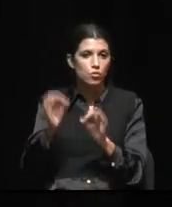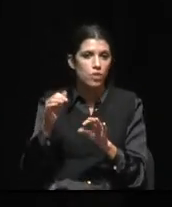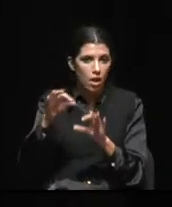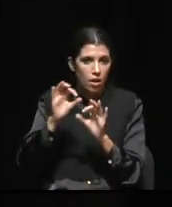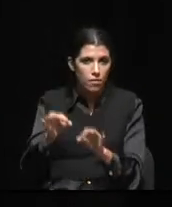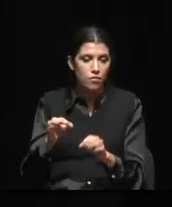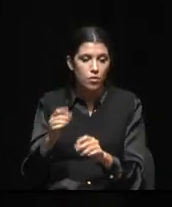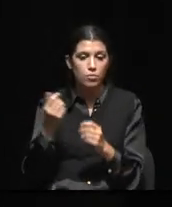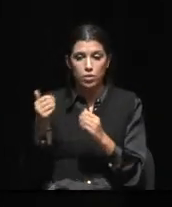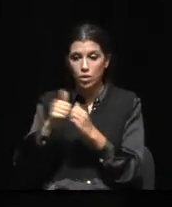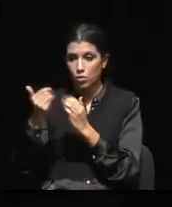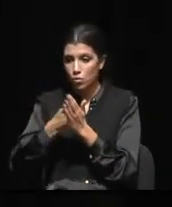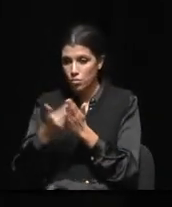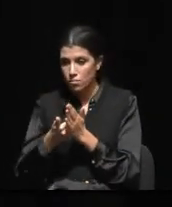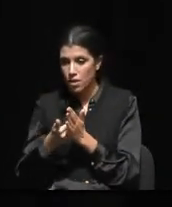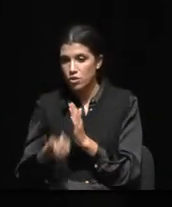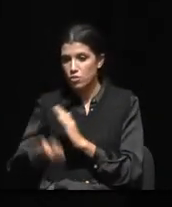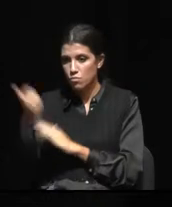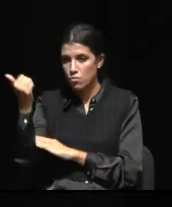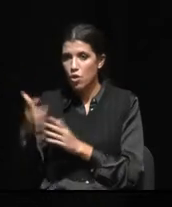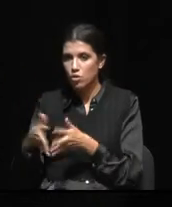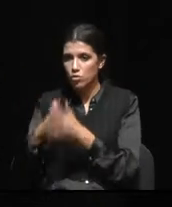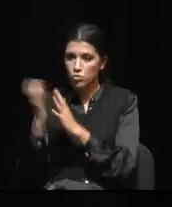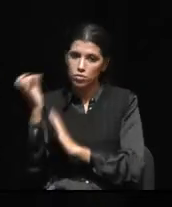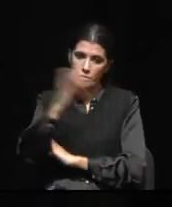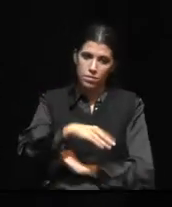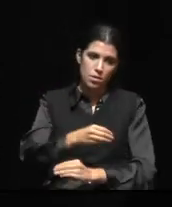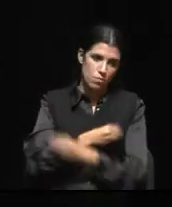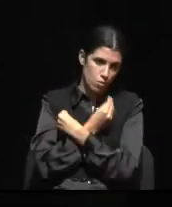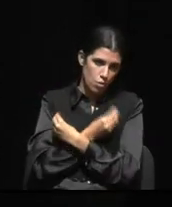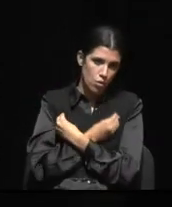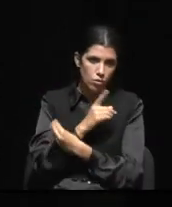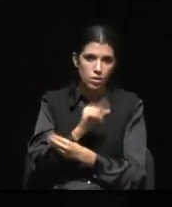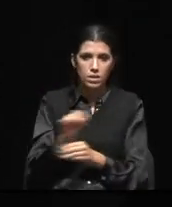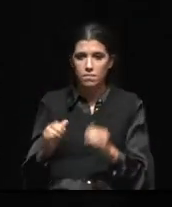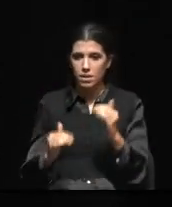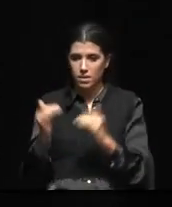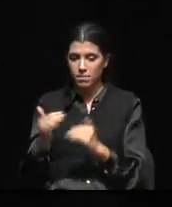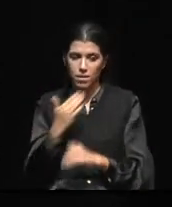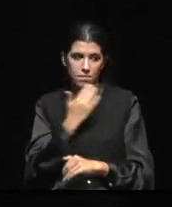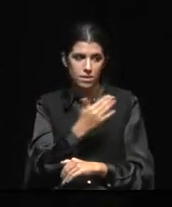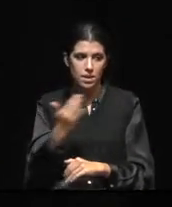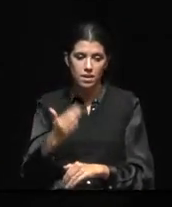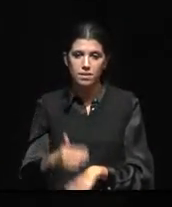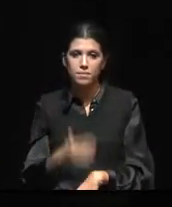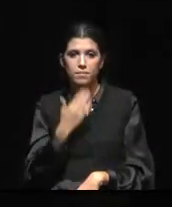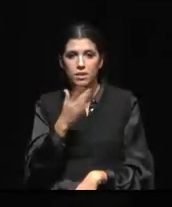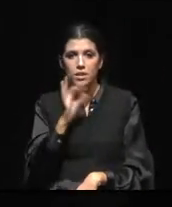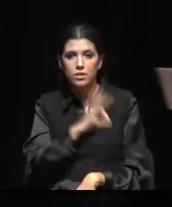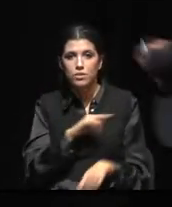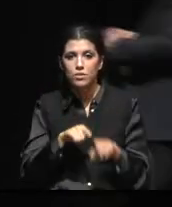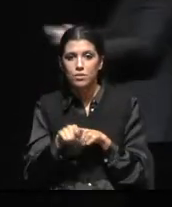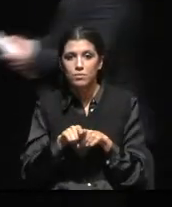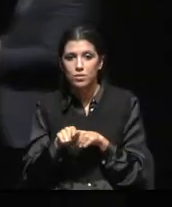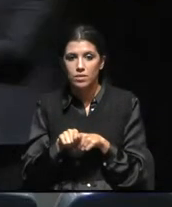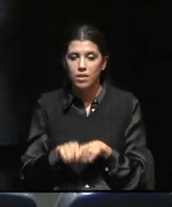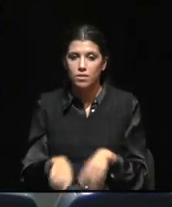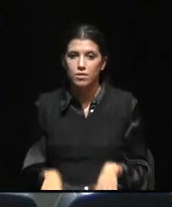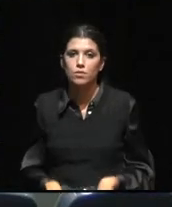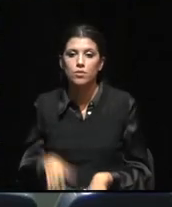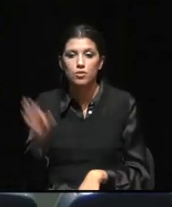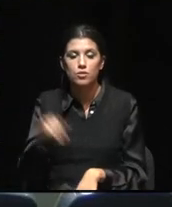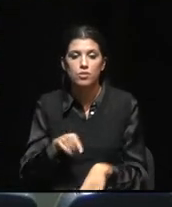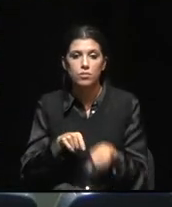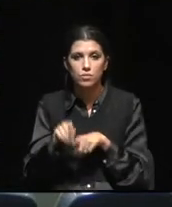contrariamente aos do bloco estão melhor estruturados para além de serem mais equilibrados muito obrigado Muito obrigada senhor Deputado